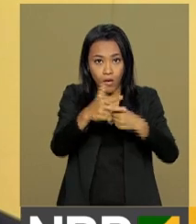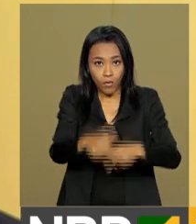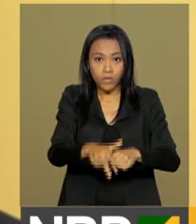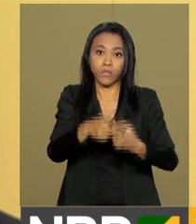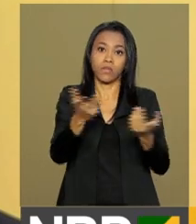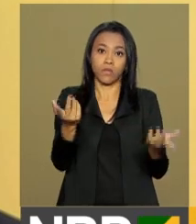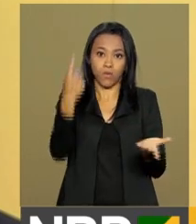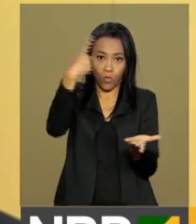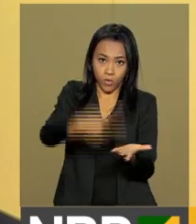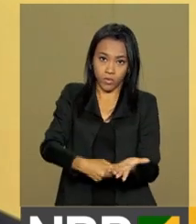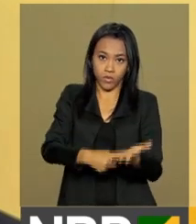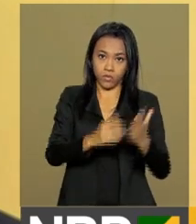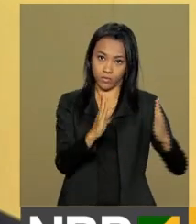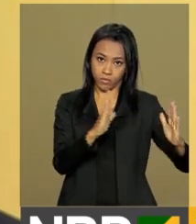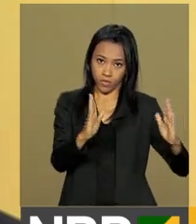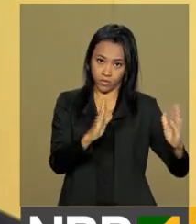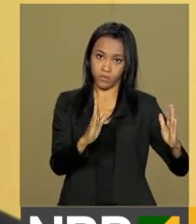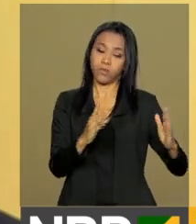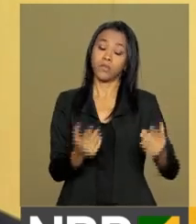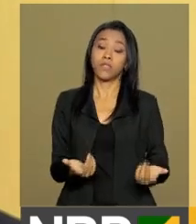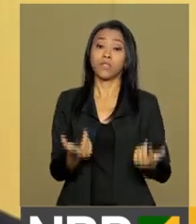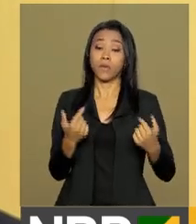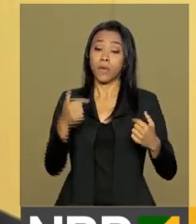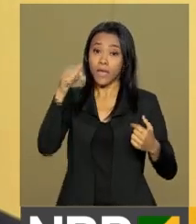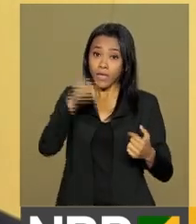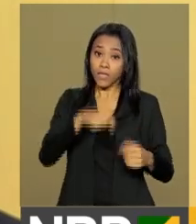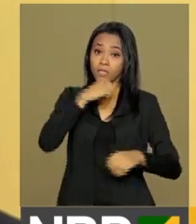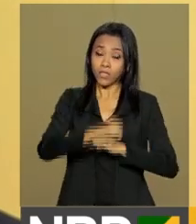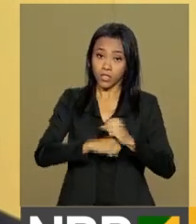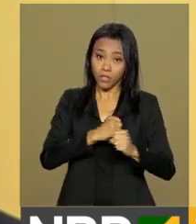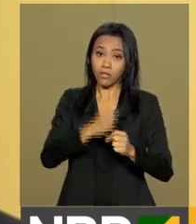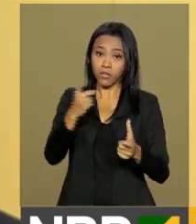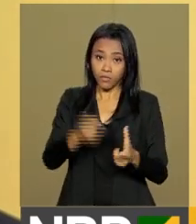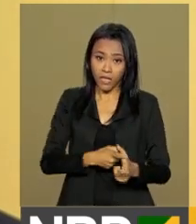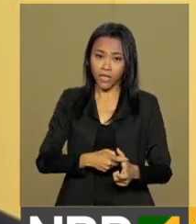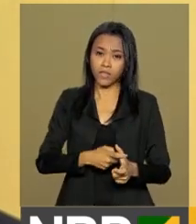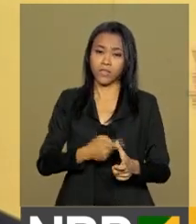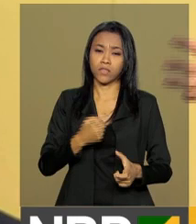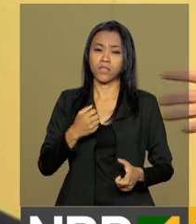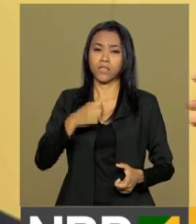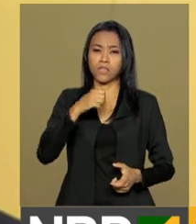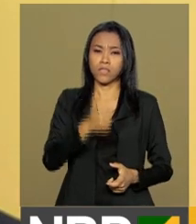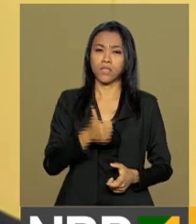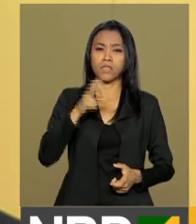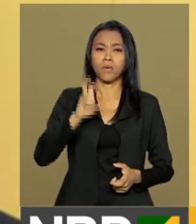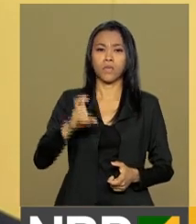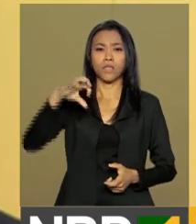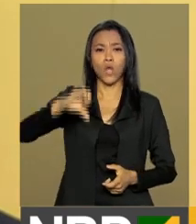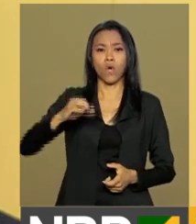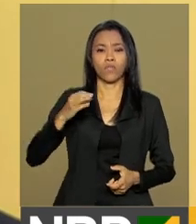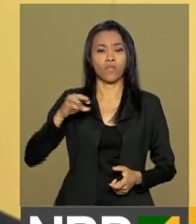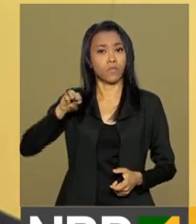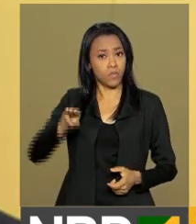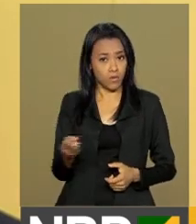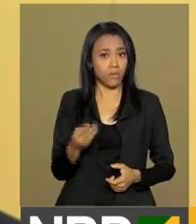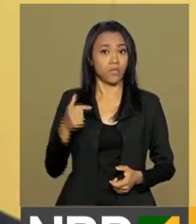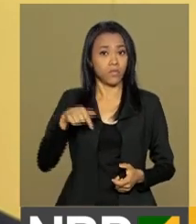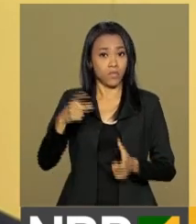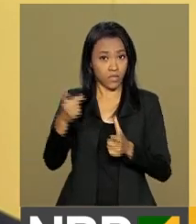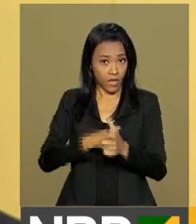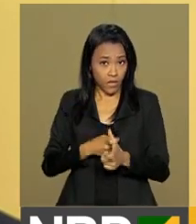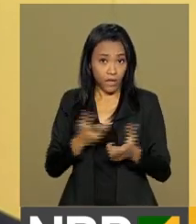Neste ano, embora houvesse uma previsão de déficit de 159, no ano que passou, 159 bilhões, nós ficamos